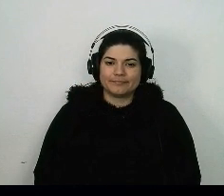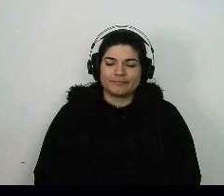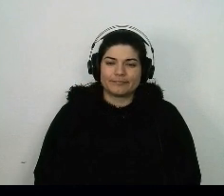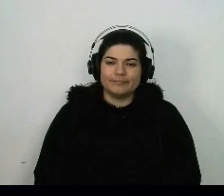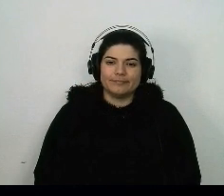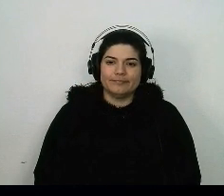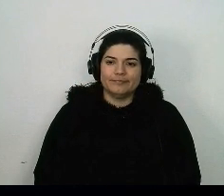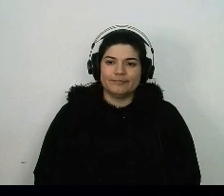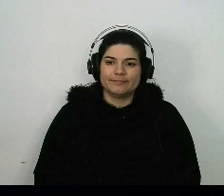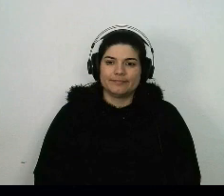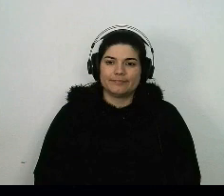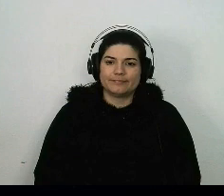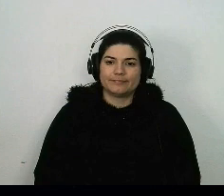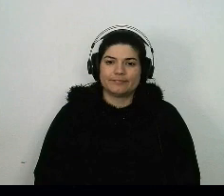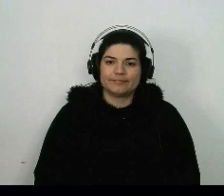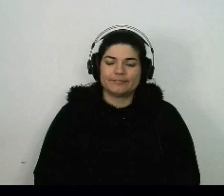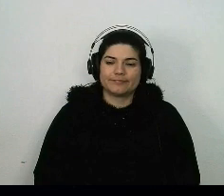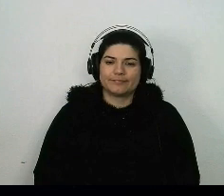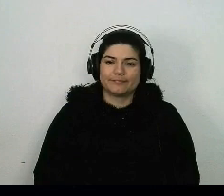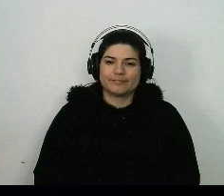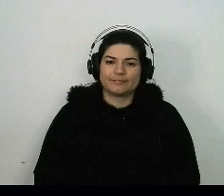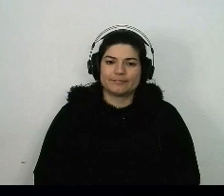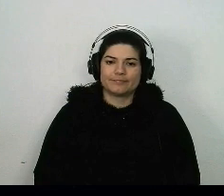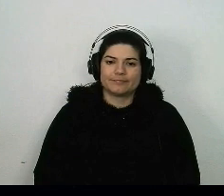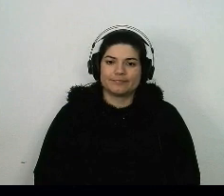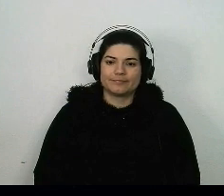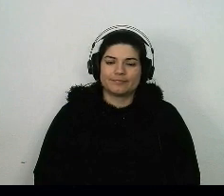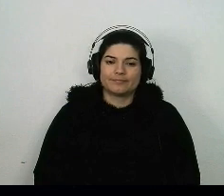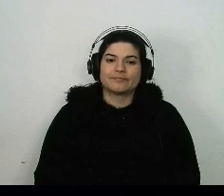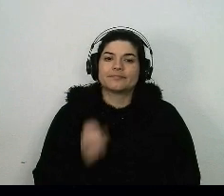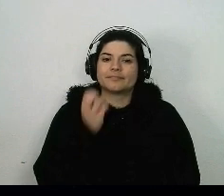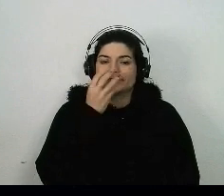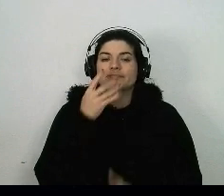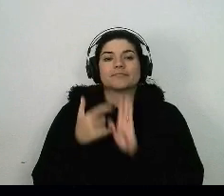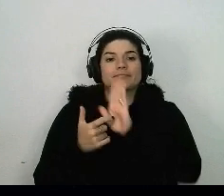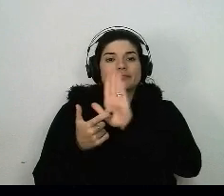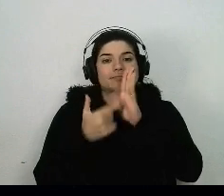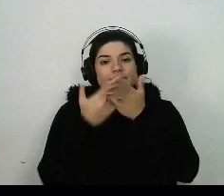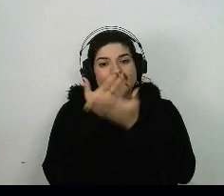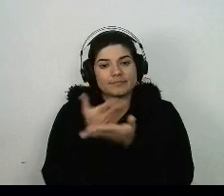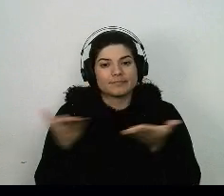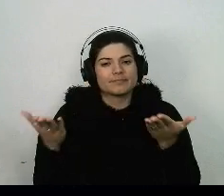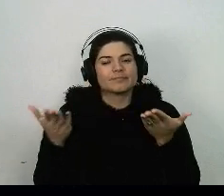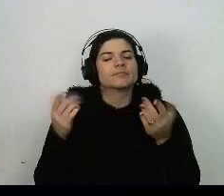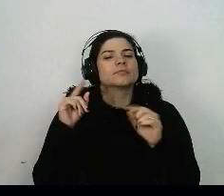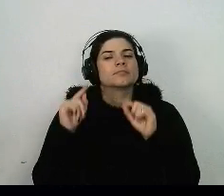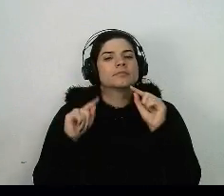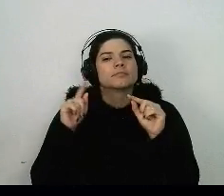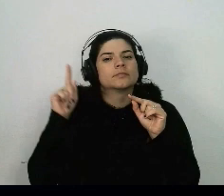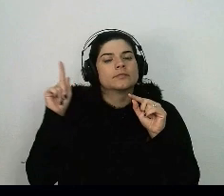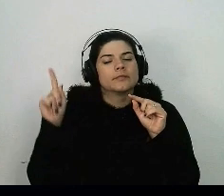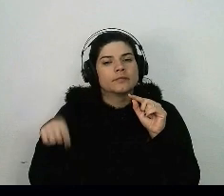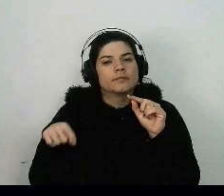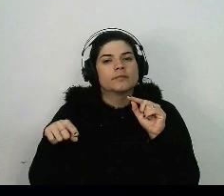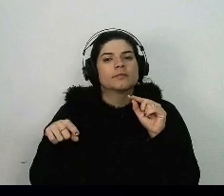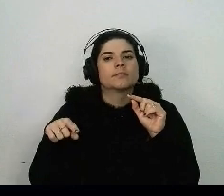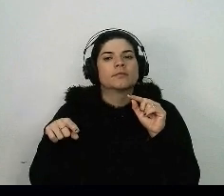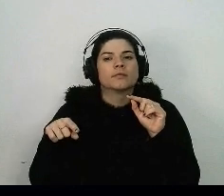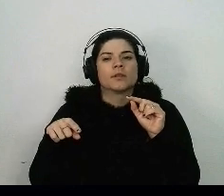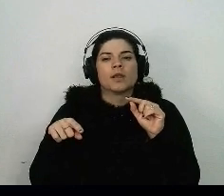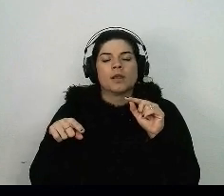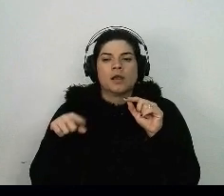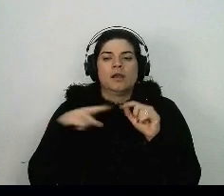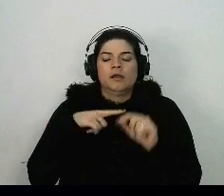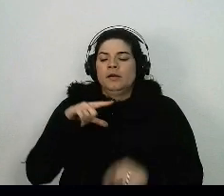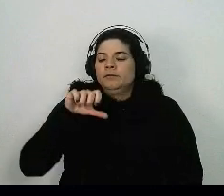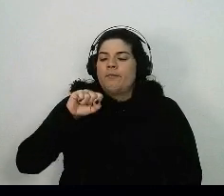Voltou? Foi. Eu vou mostrar para vocês aqui um pouco sobre os esquemas, mostrar como os